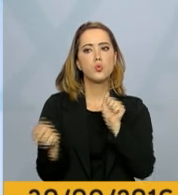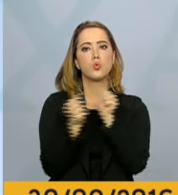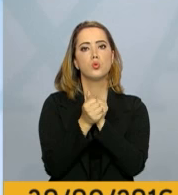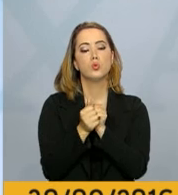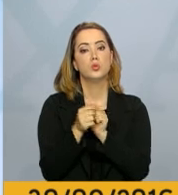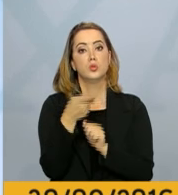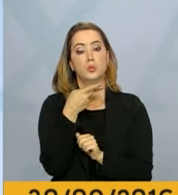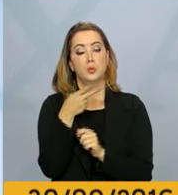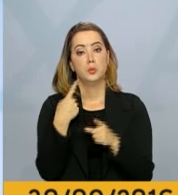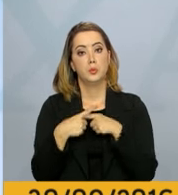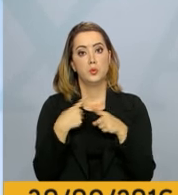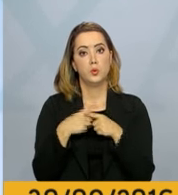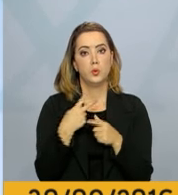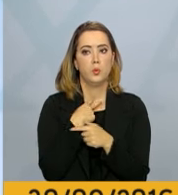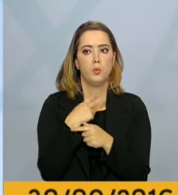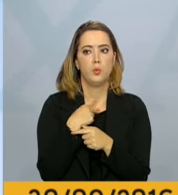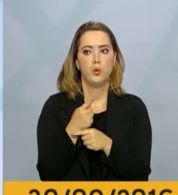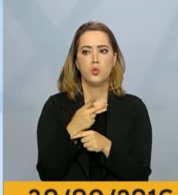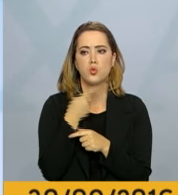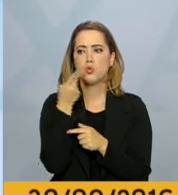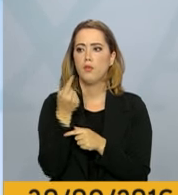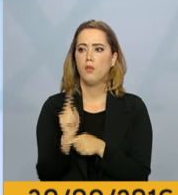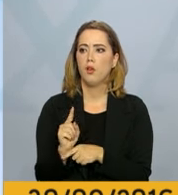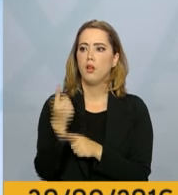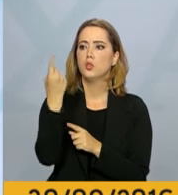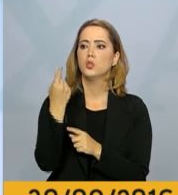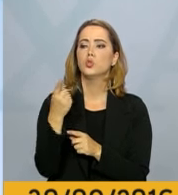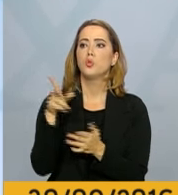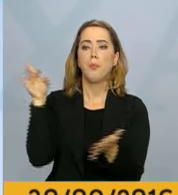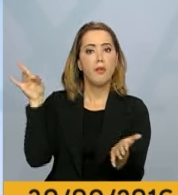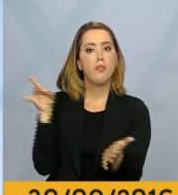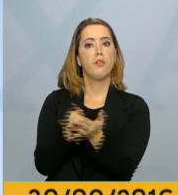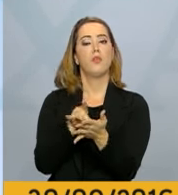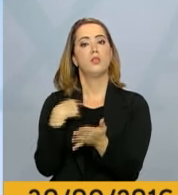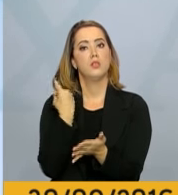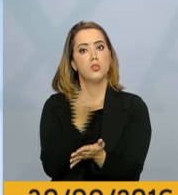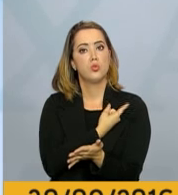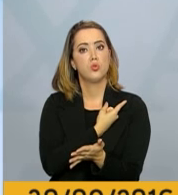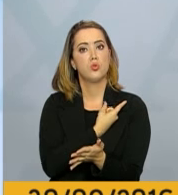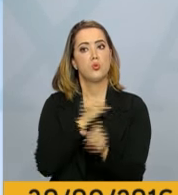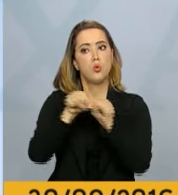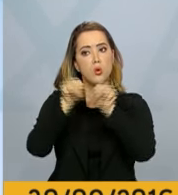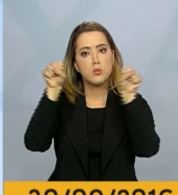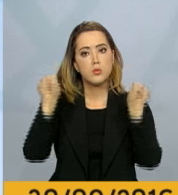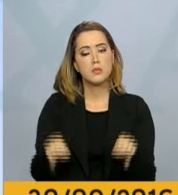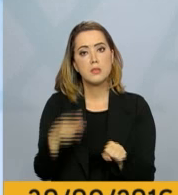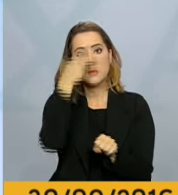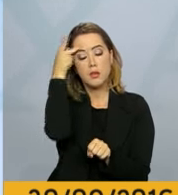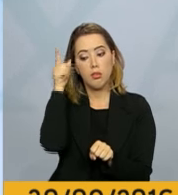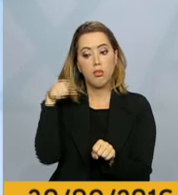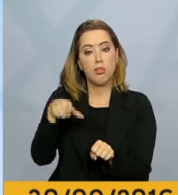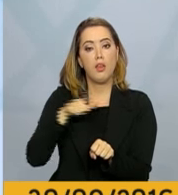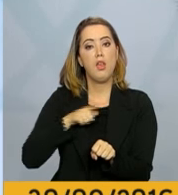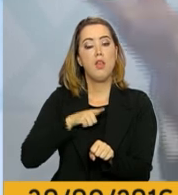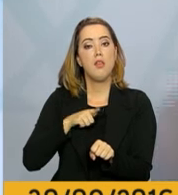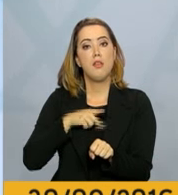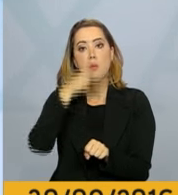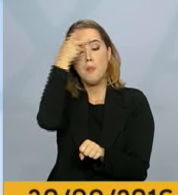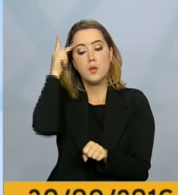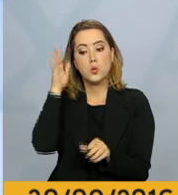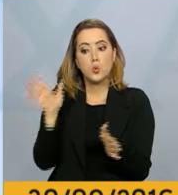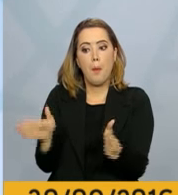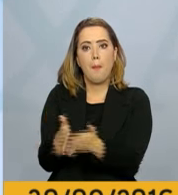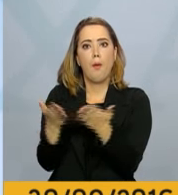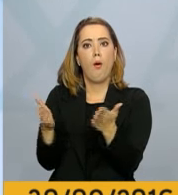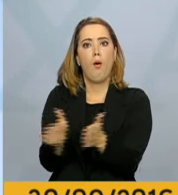uma realidade do nosso sistema, que é a existência de pessoas pobres, que são brasileiros como